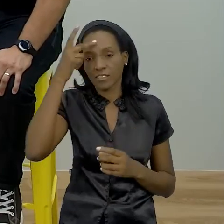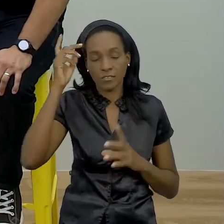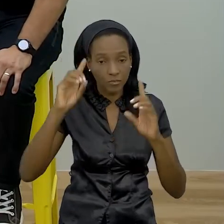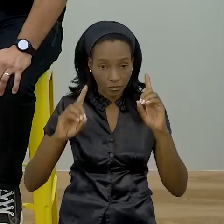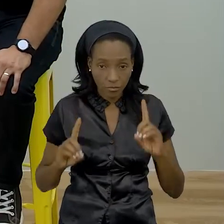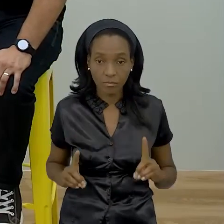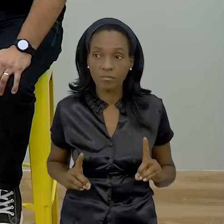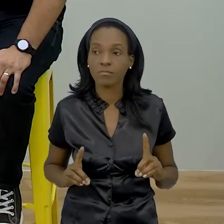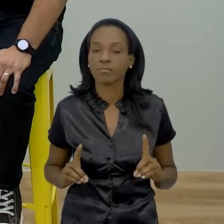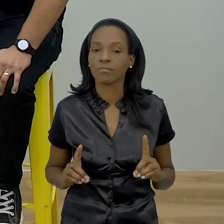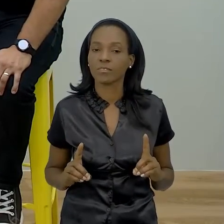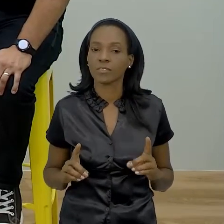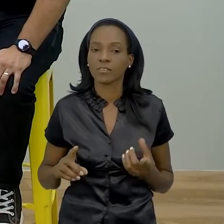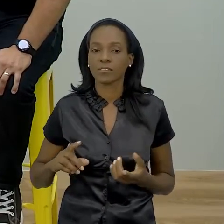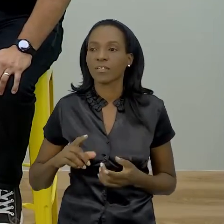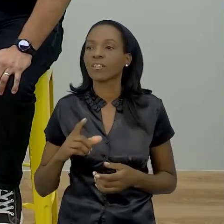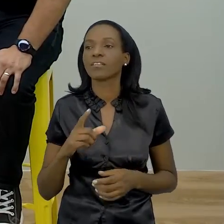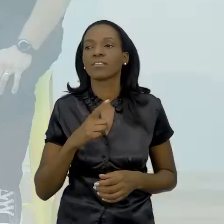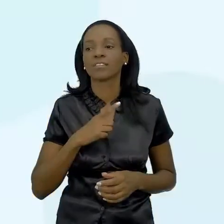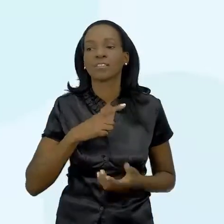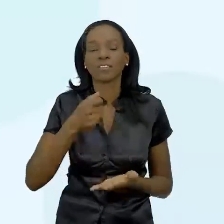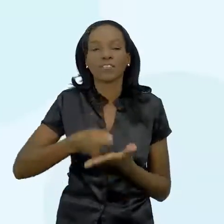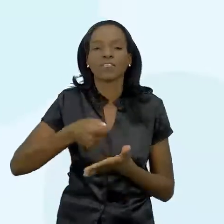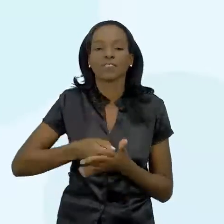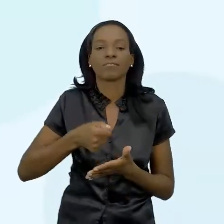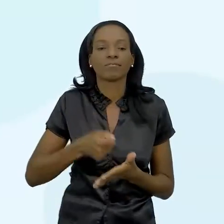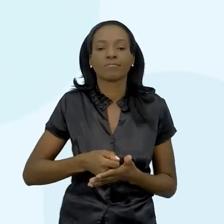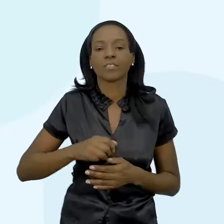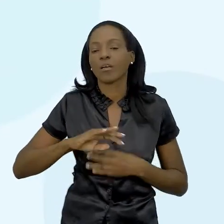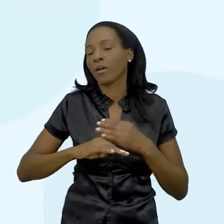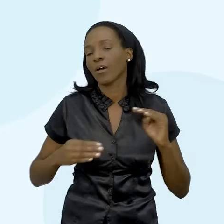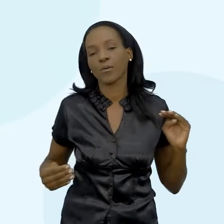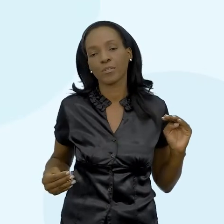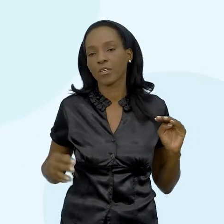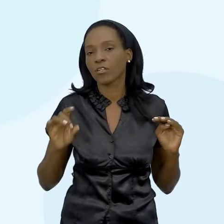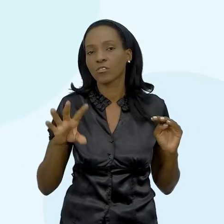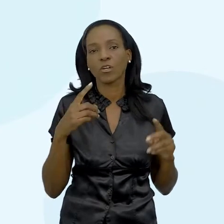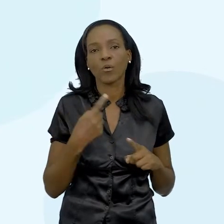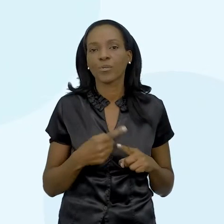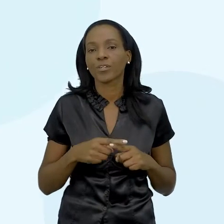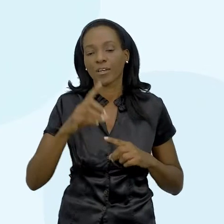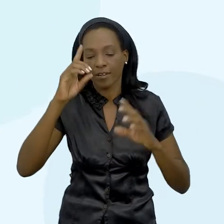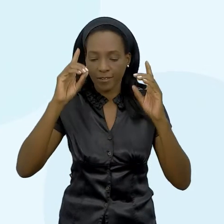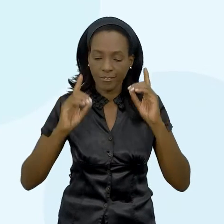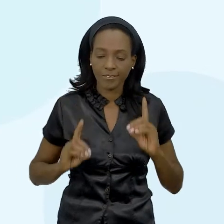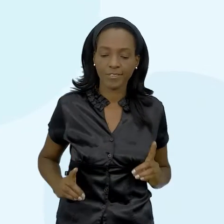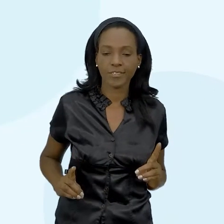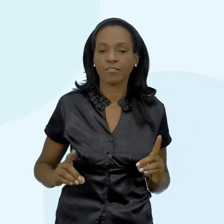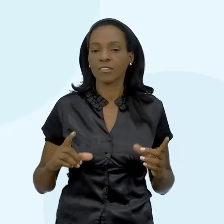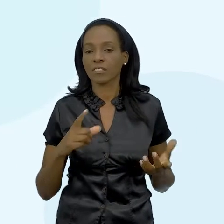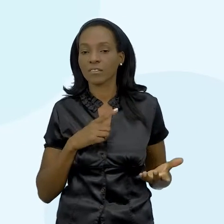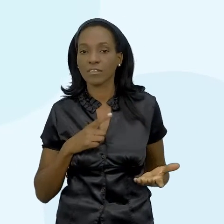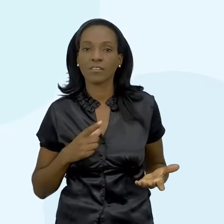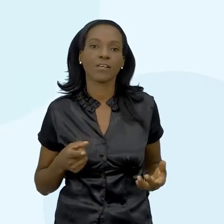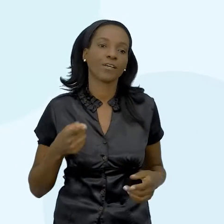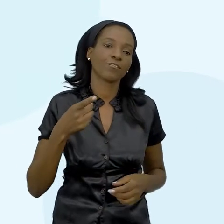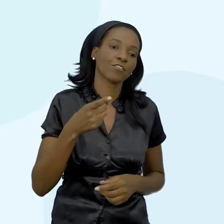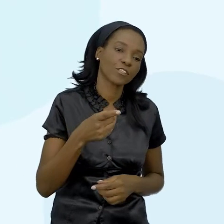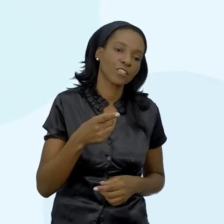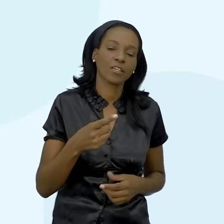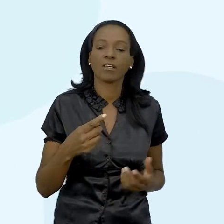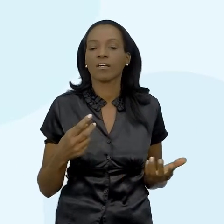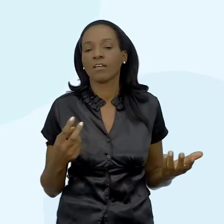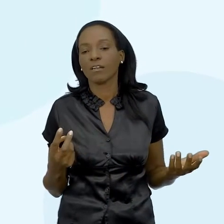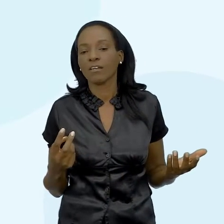deficiência estão aqui no determinismo biológico. Então, por exemplo, só porque você tem alguma deficiência, você